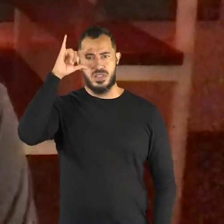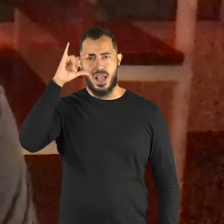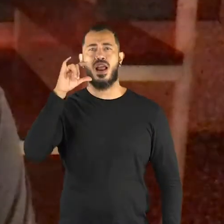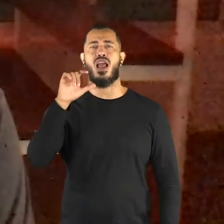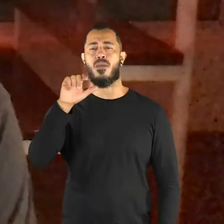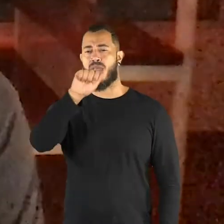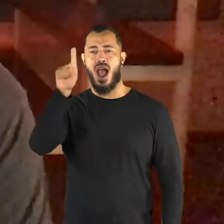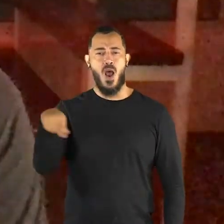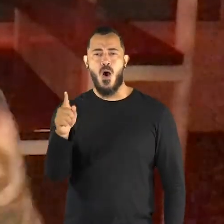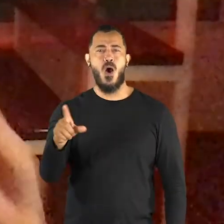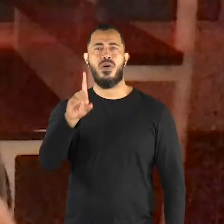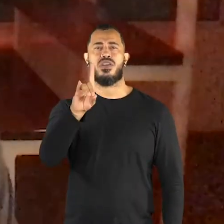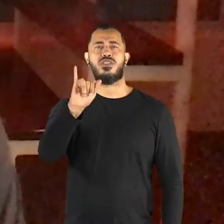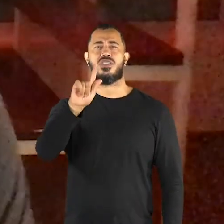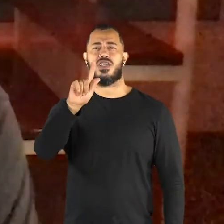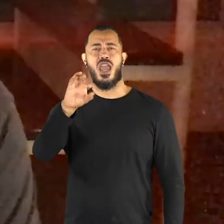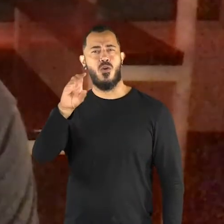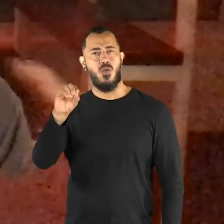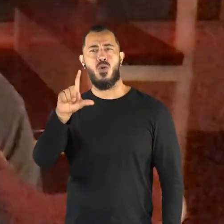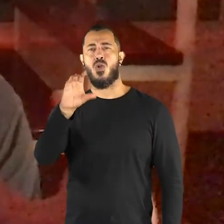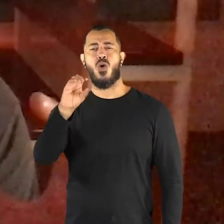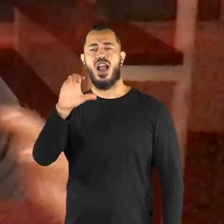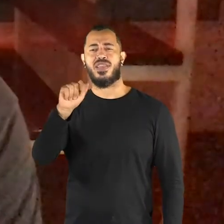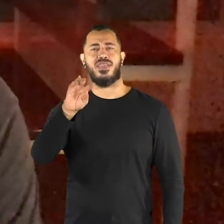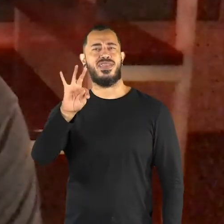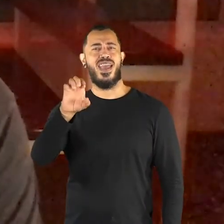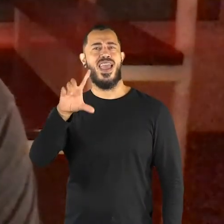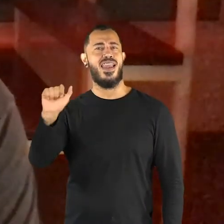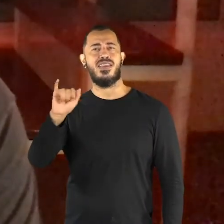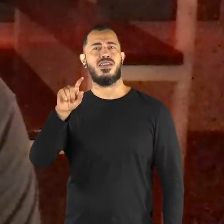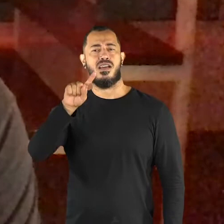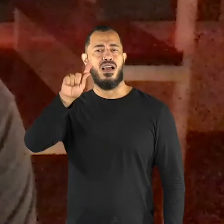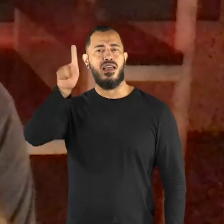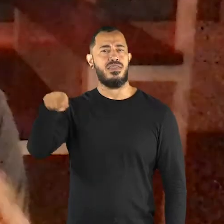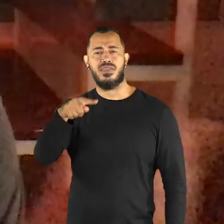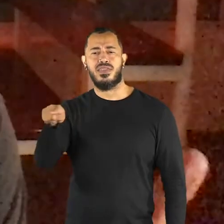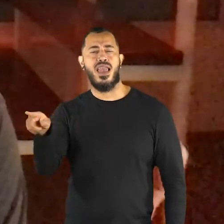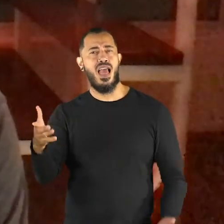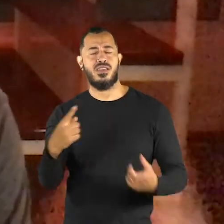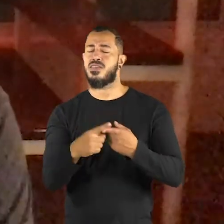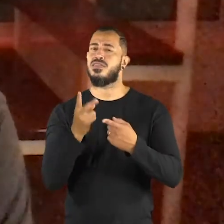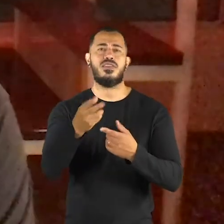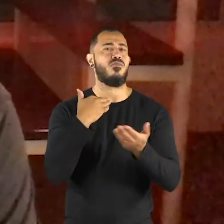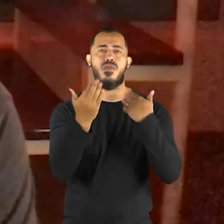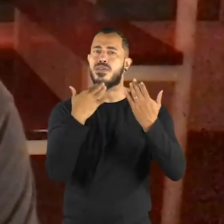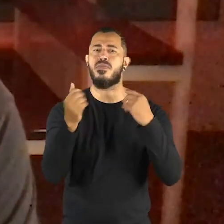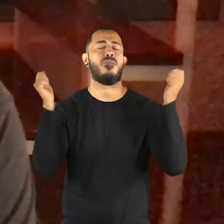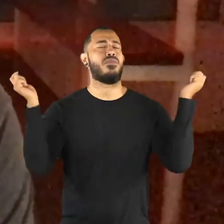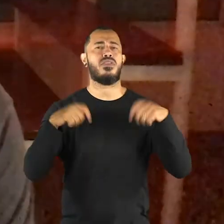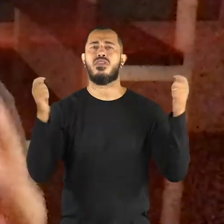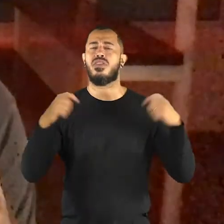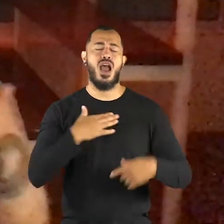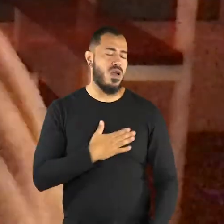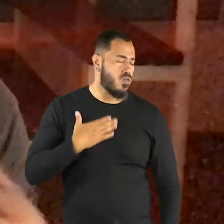@DiegoLocatelli_, tirar dúvidas, mandar roteiros. Eu estou sempre disposto a falar sobre filmes na medida do possível do meu tempo, mas eu